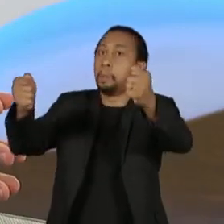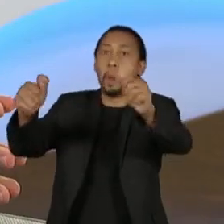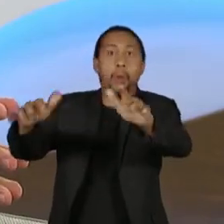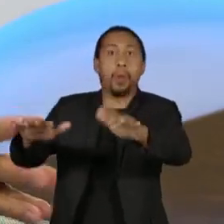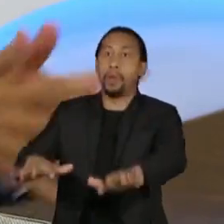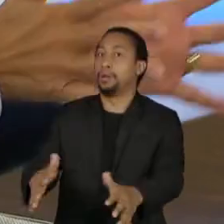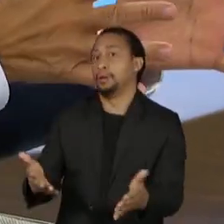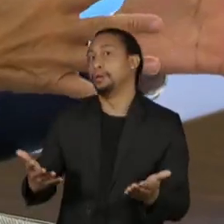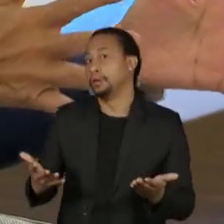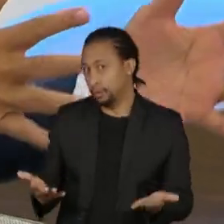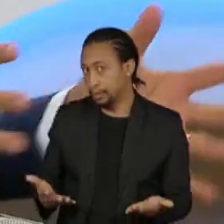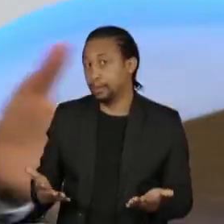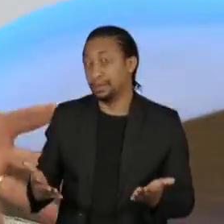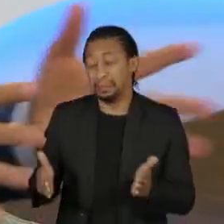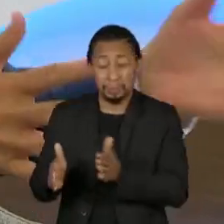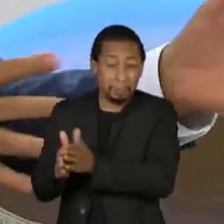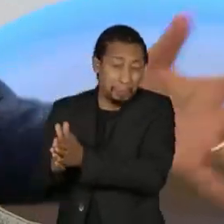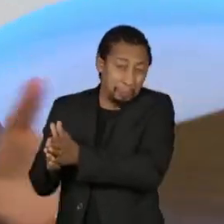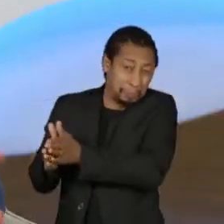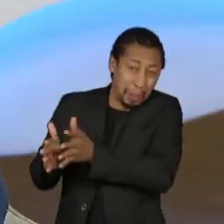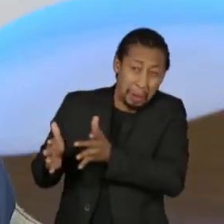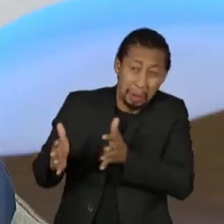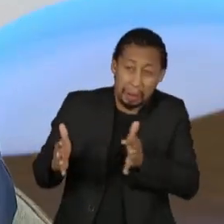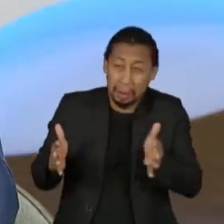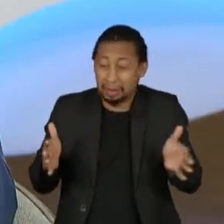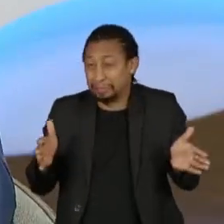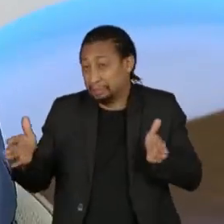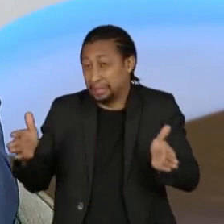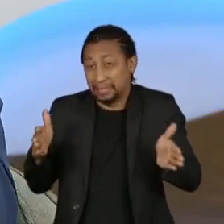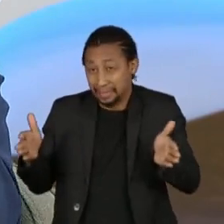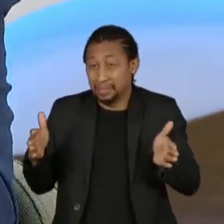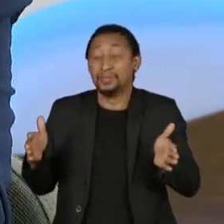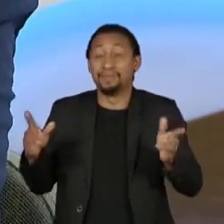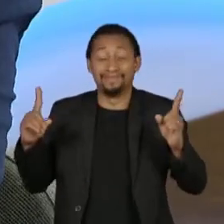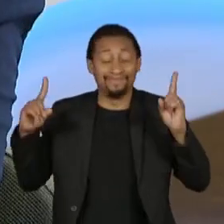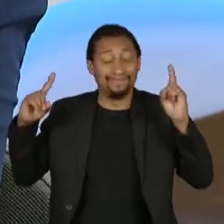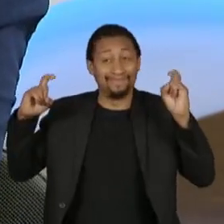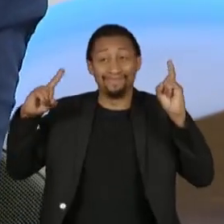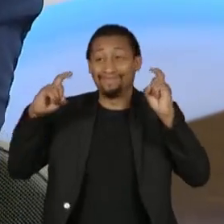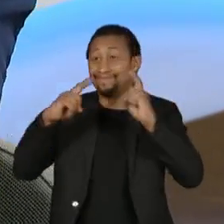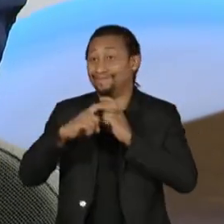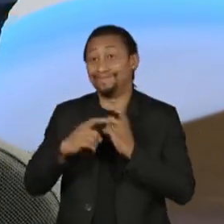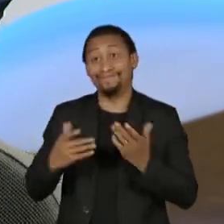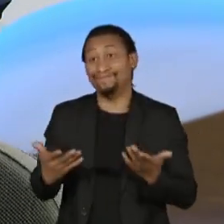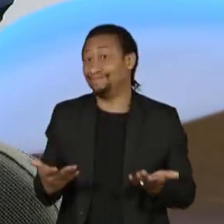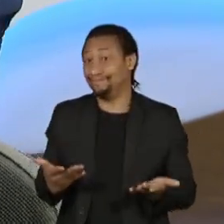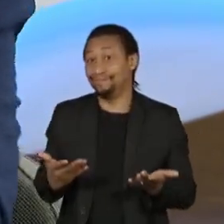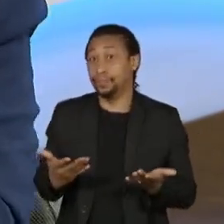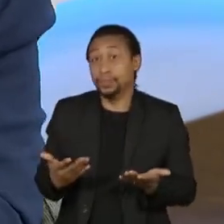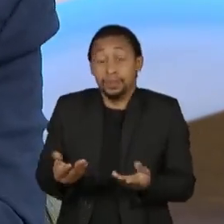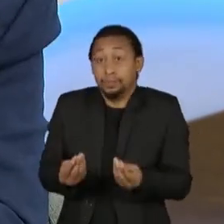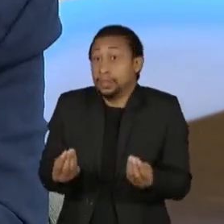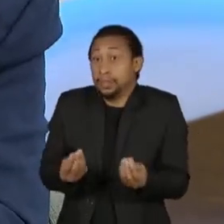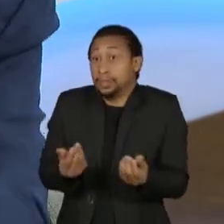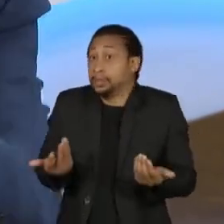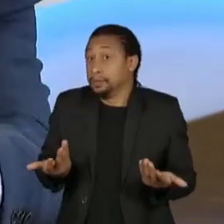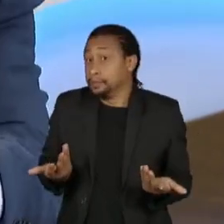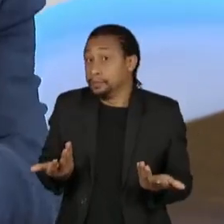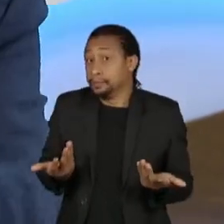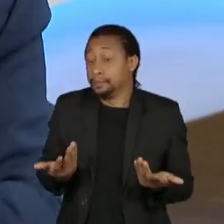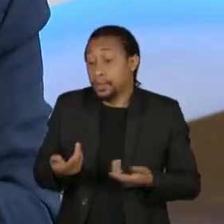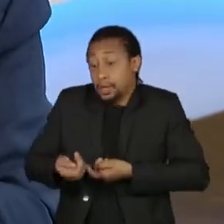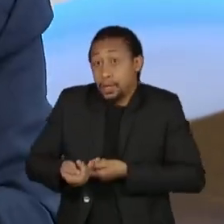grande nesse vácuo, nesse período que ficou sem